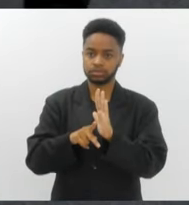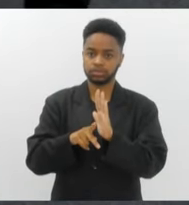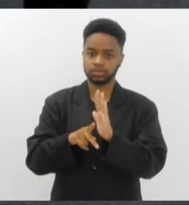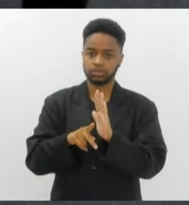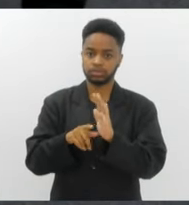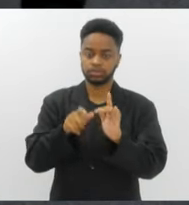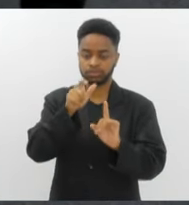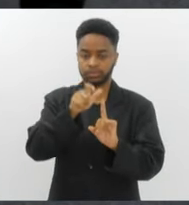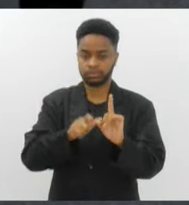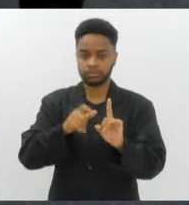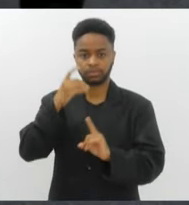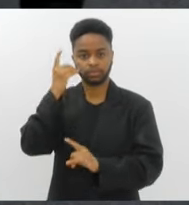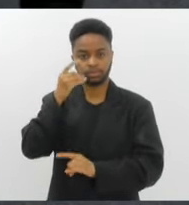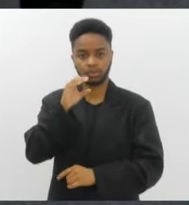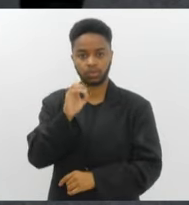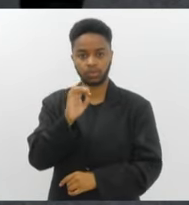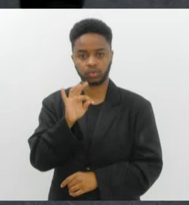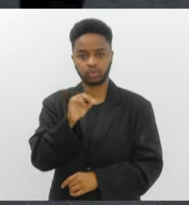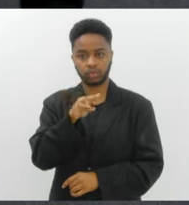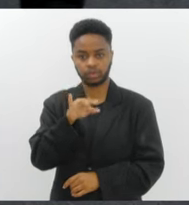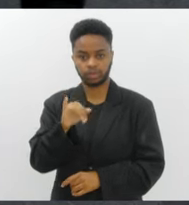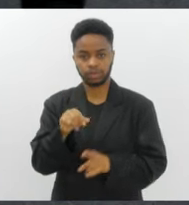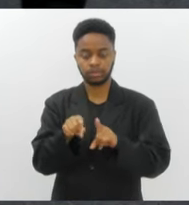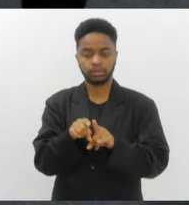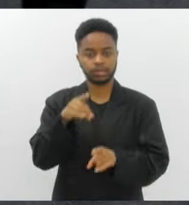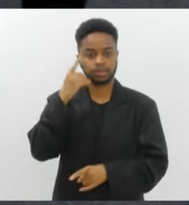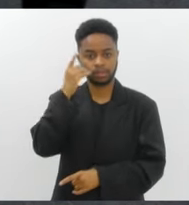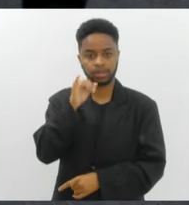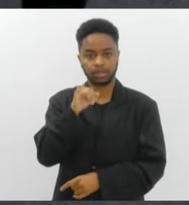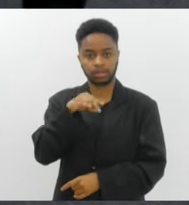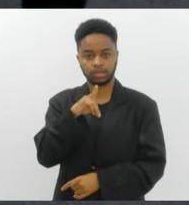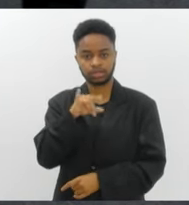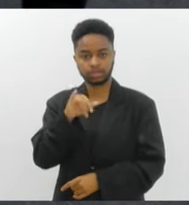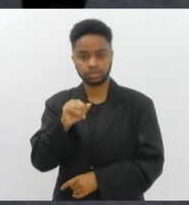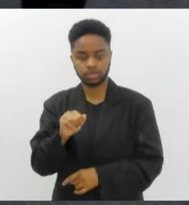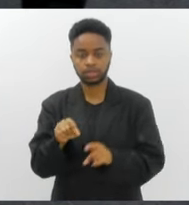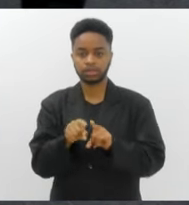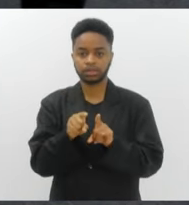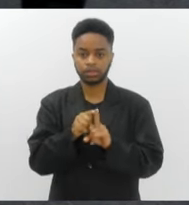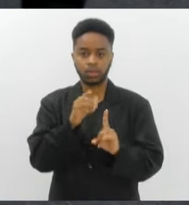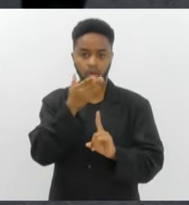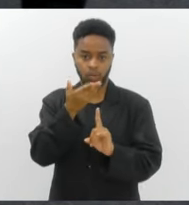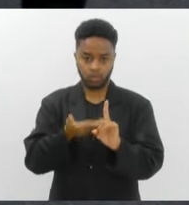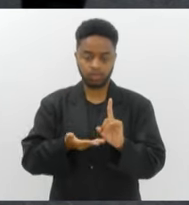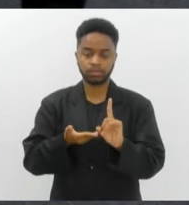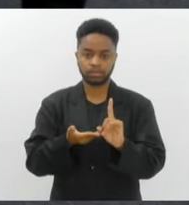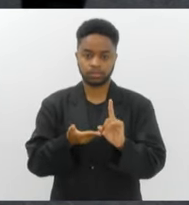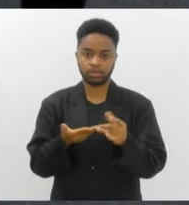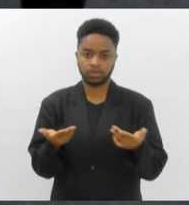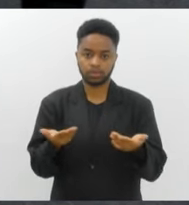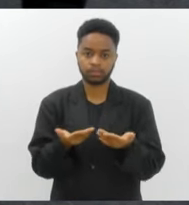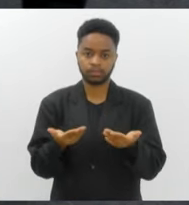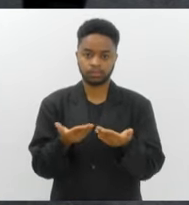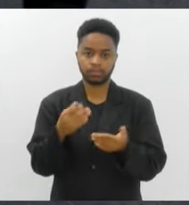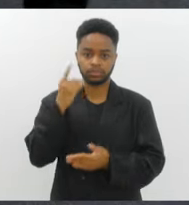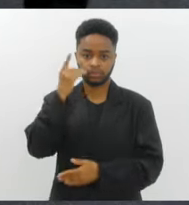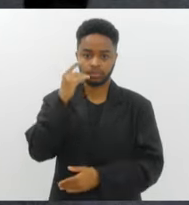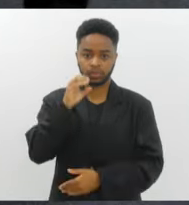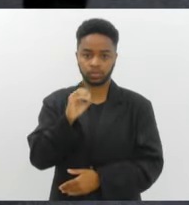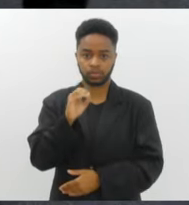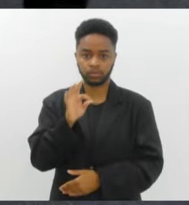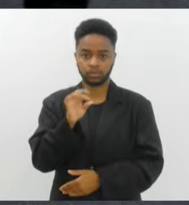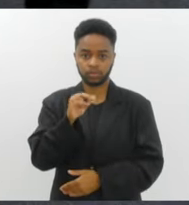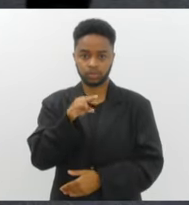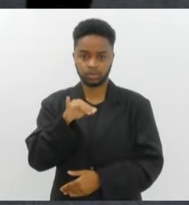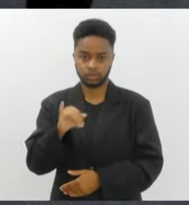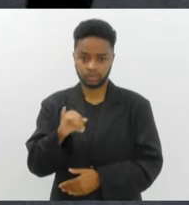Otone de Paula Paia, deputada Índia Armelau, e prestar essa homenagem ao deputado Otone de Paula Paia,